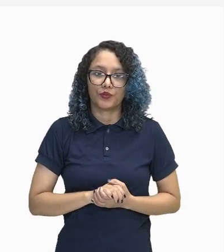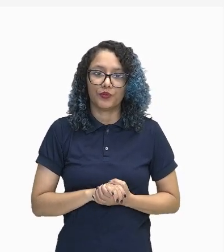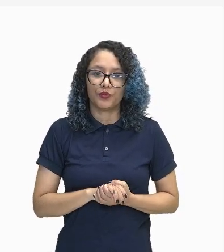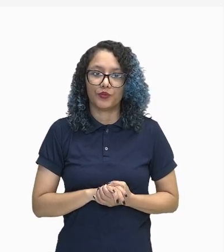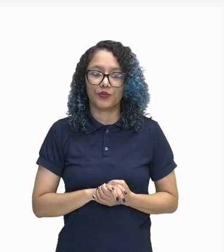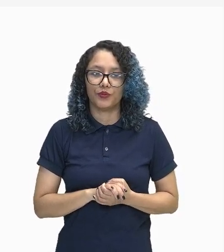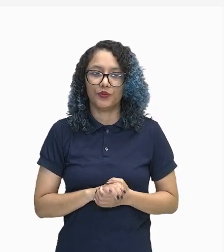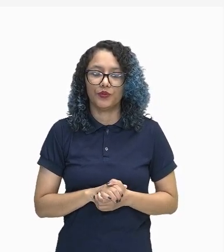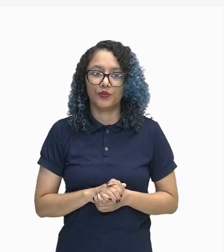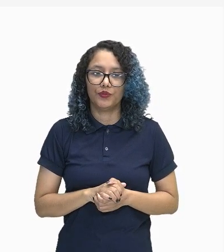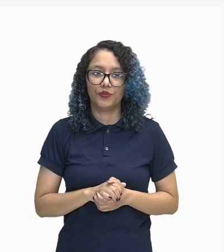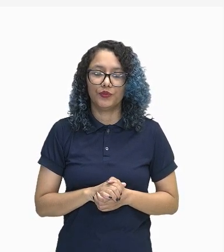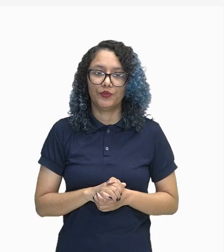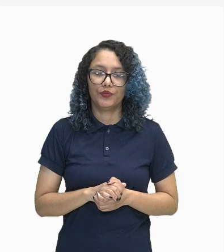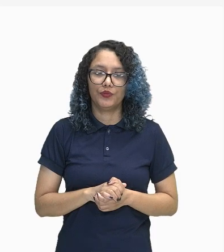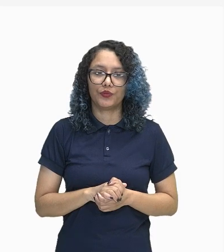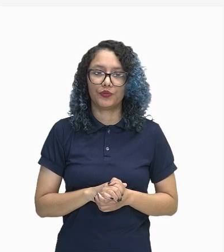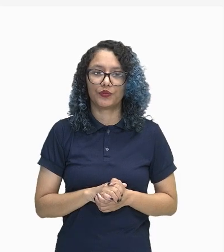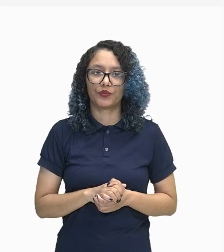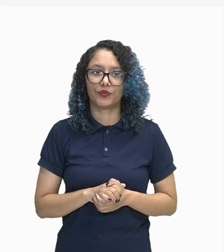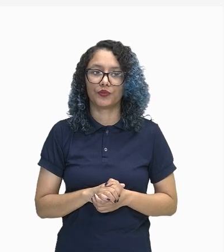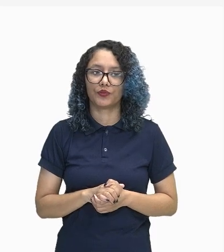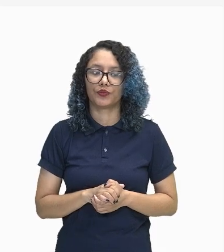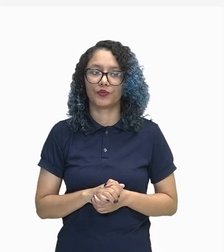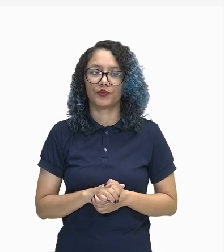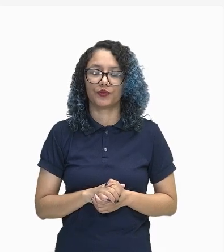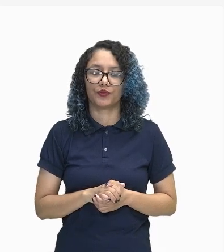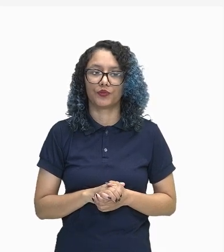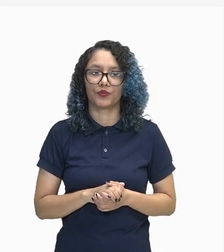certo? Bom, vamos aqui